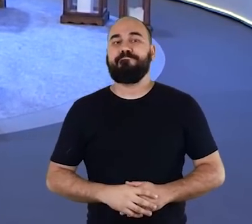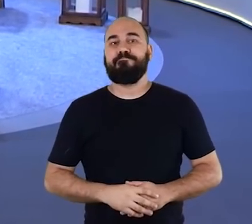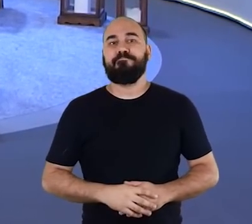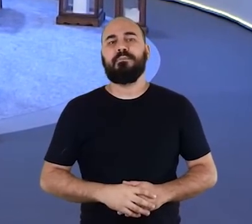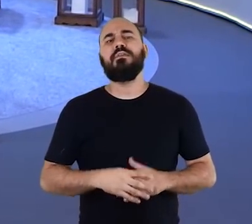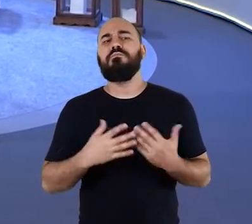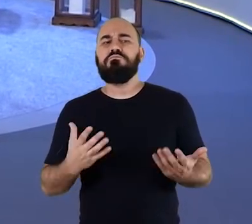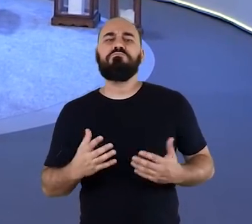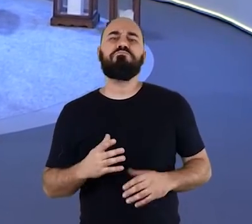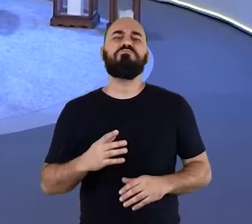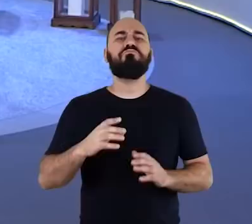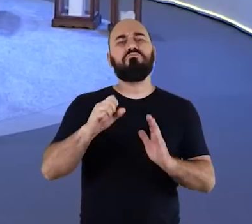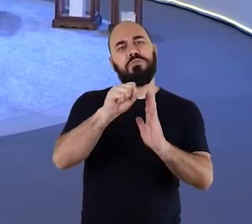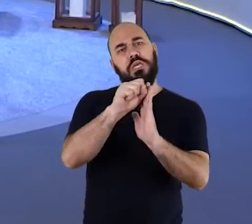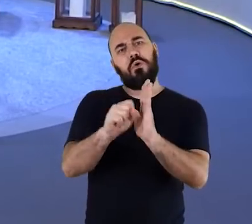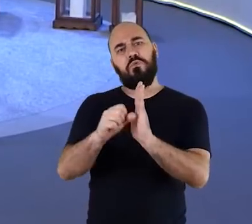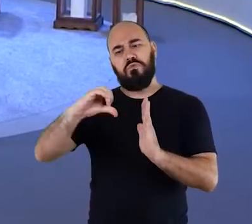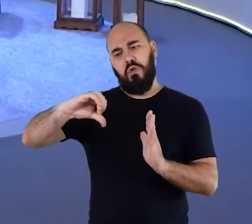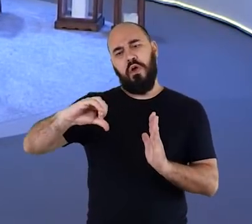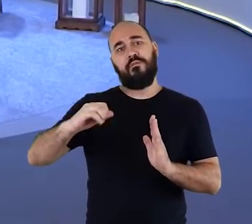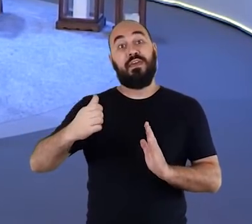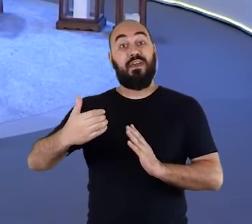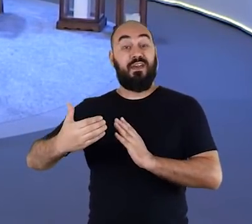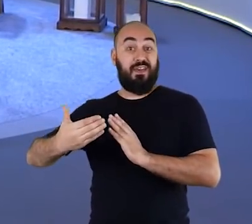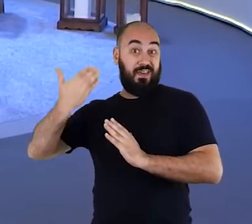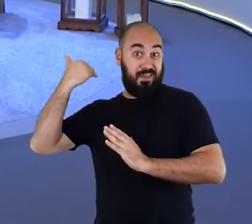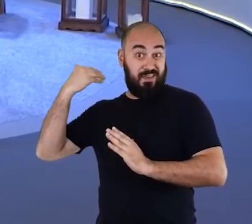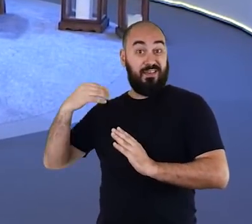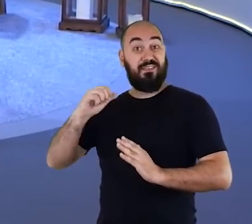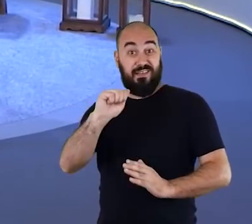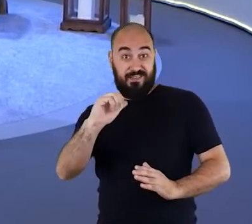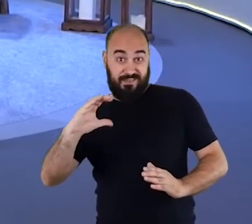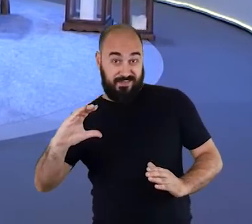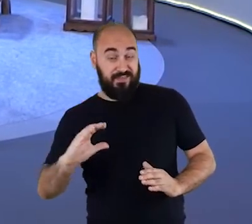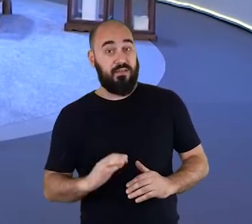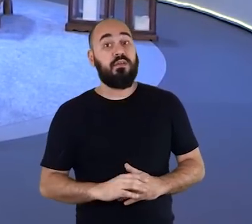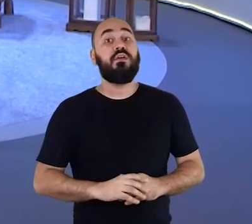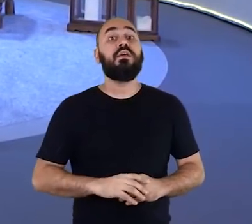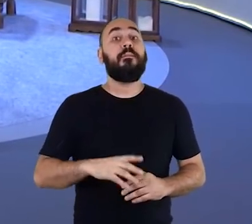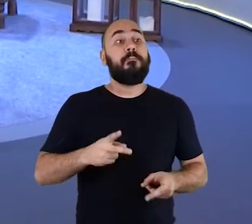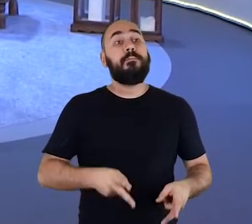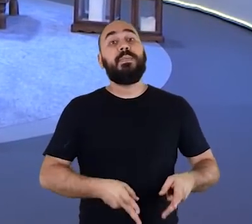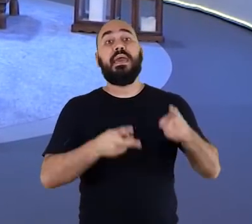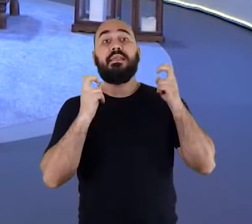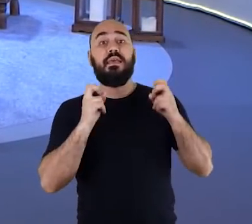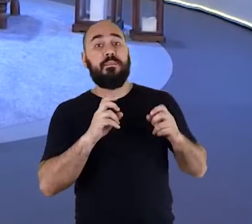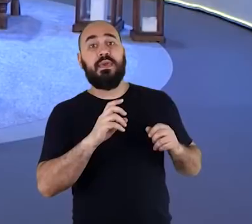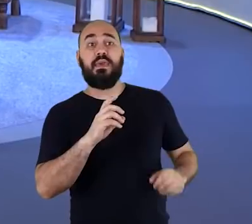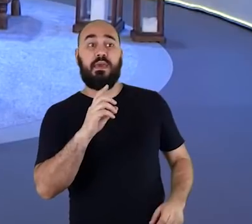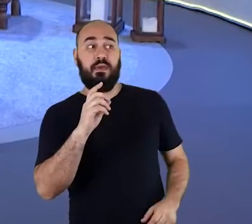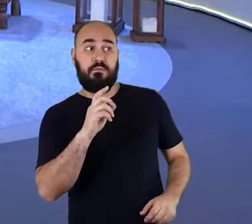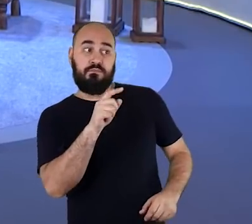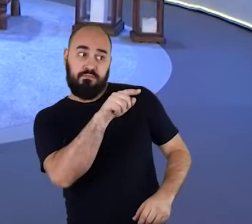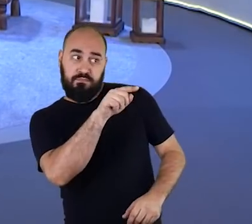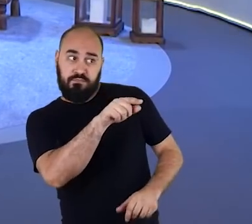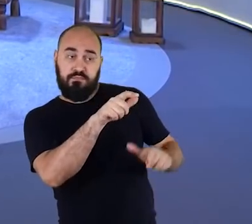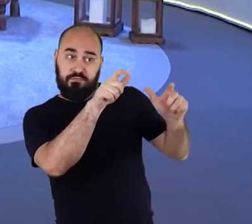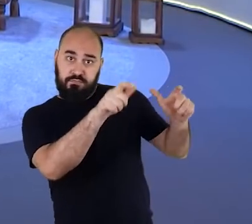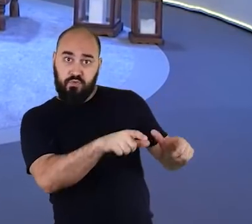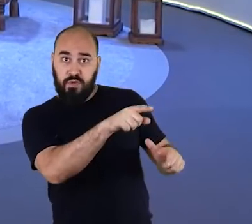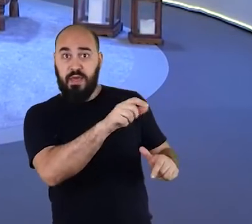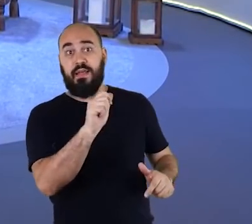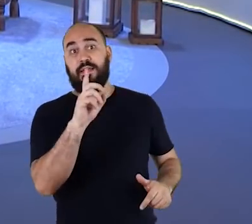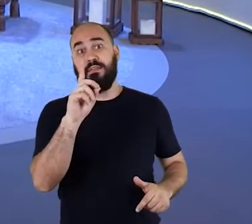a.C., percebia a dinastia real do reino de Davi e a chamava de casa de Davi,